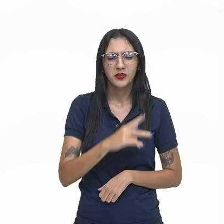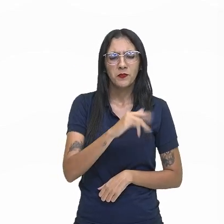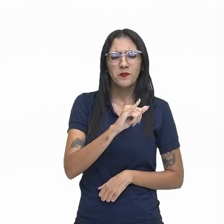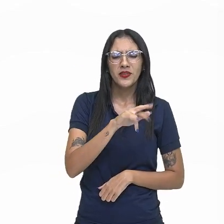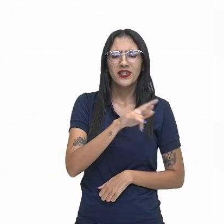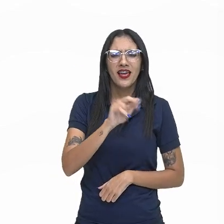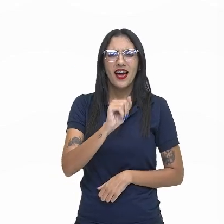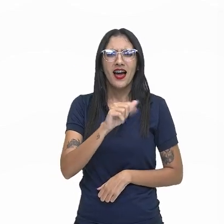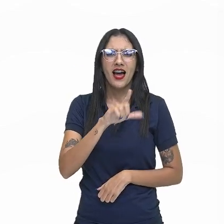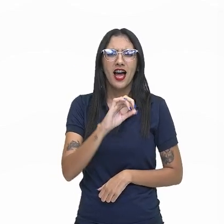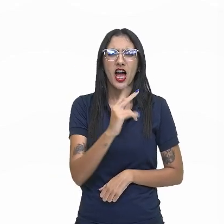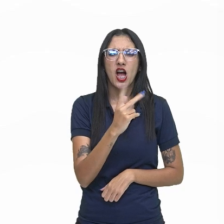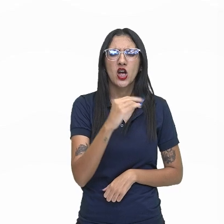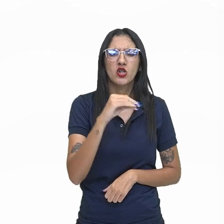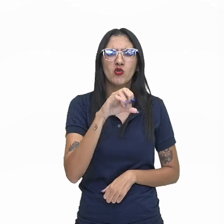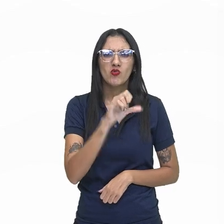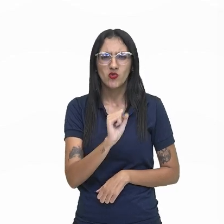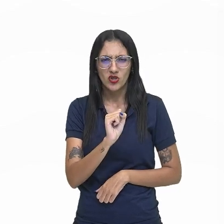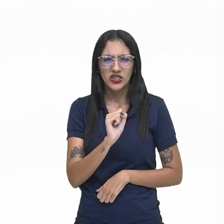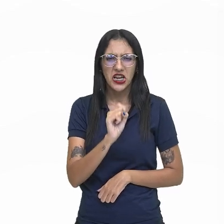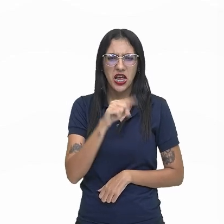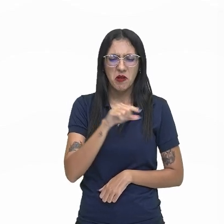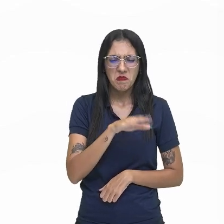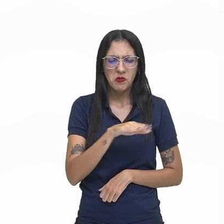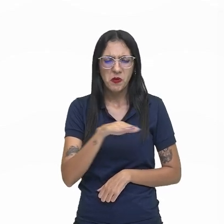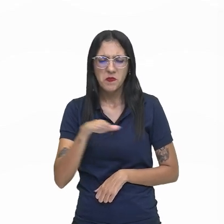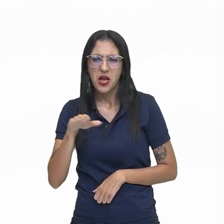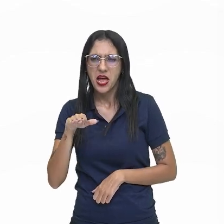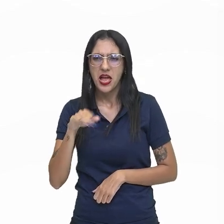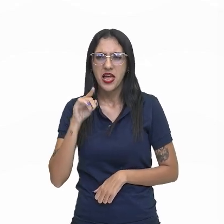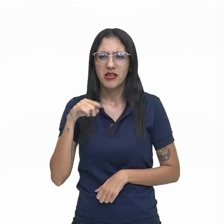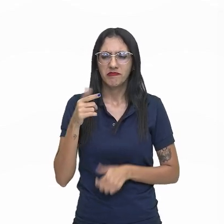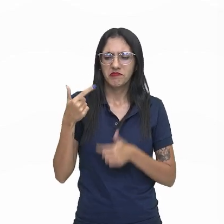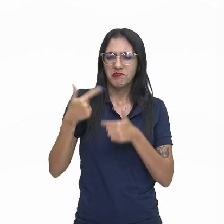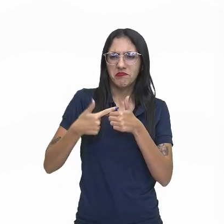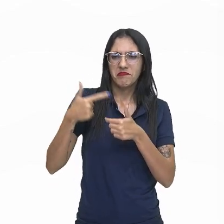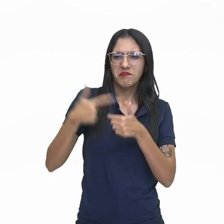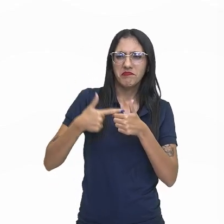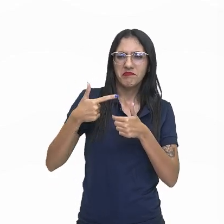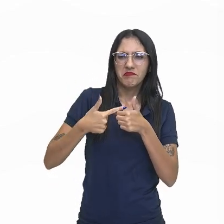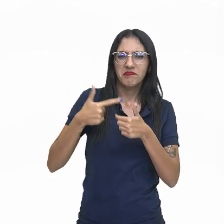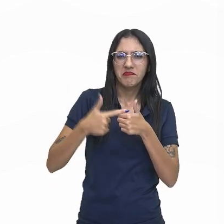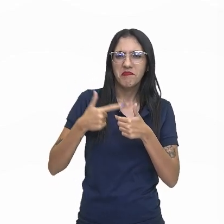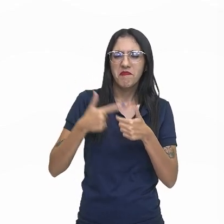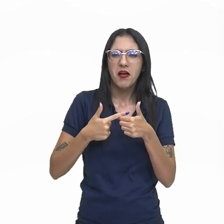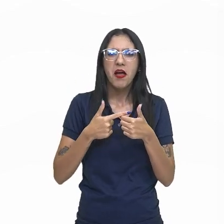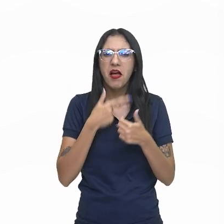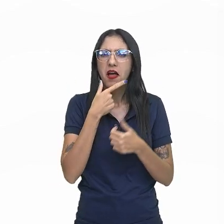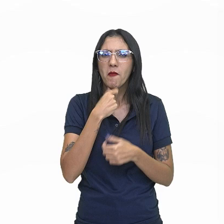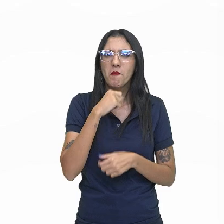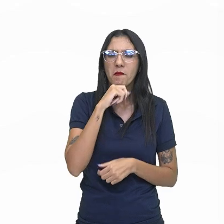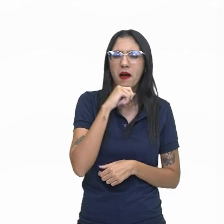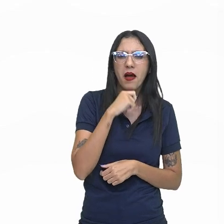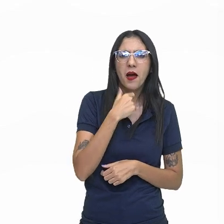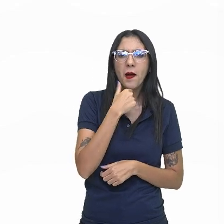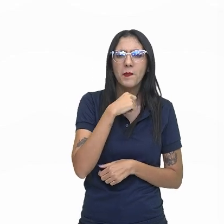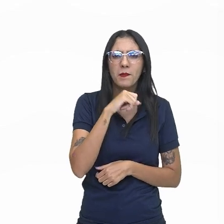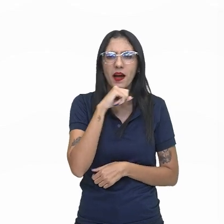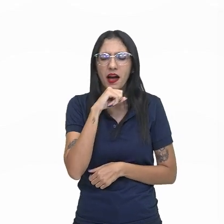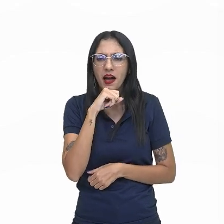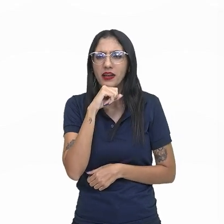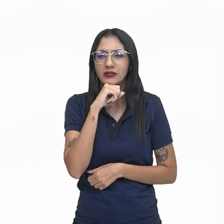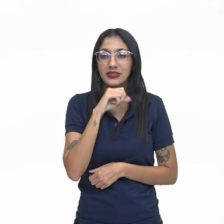pirralhos dobravam a língua diante dos pais, e se um se esquecia de arrear os